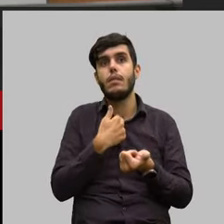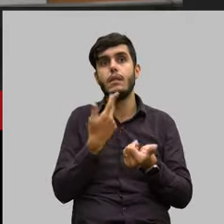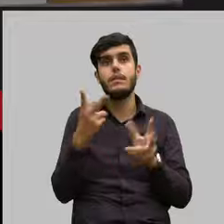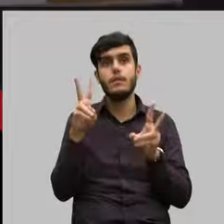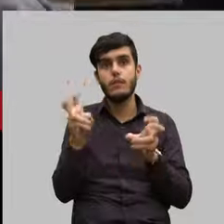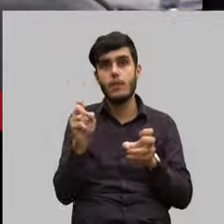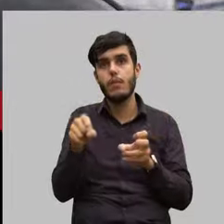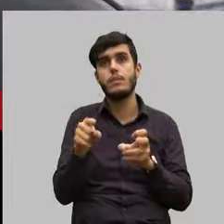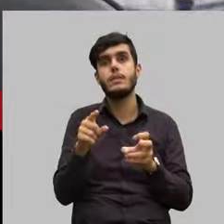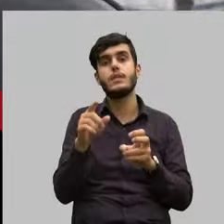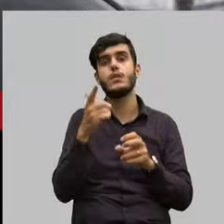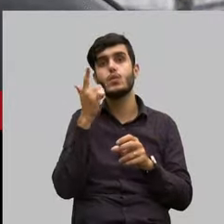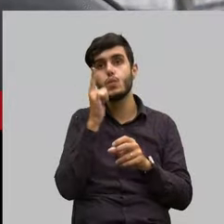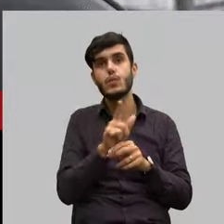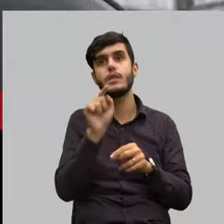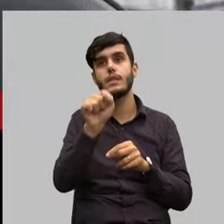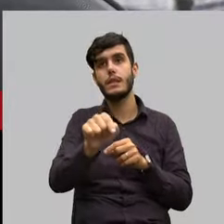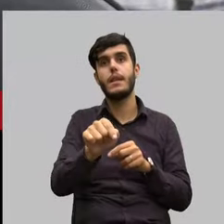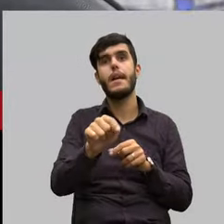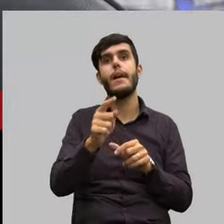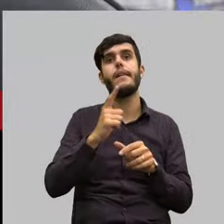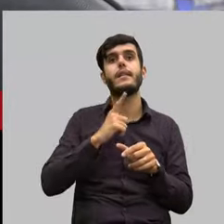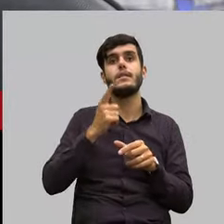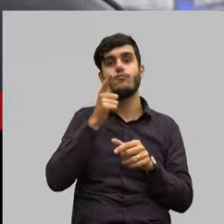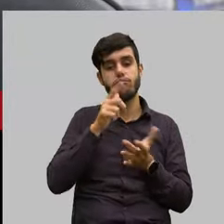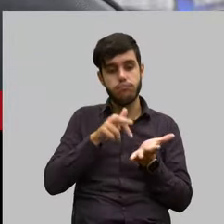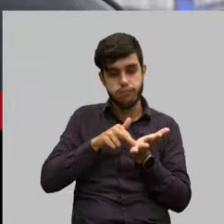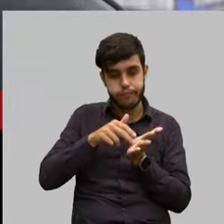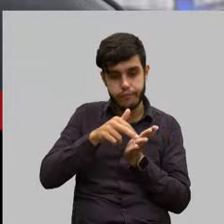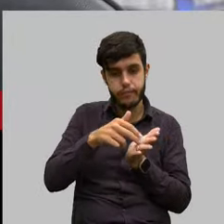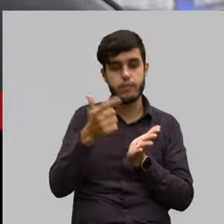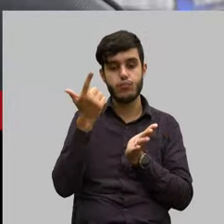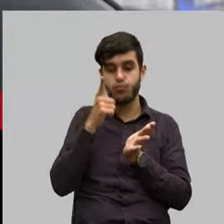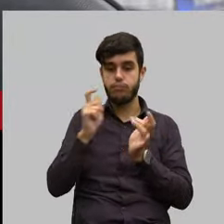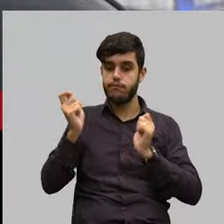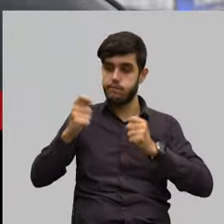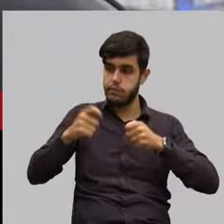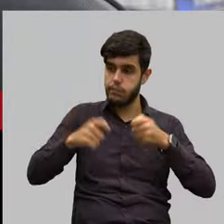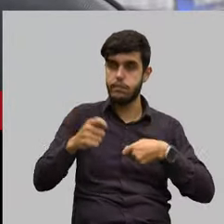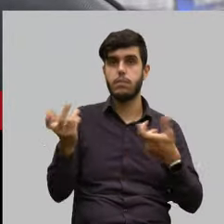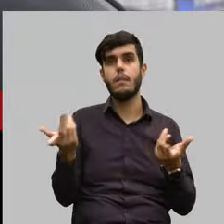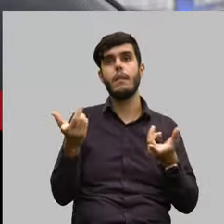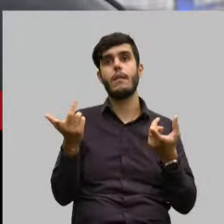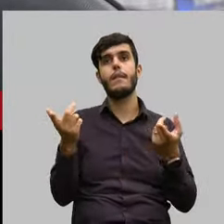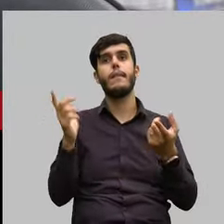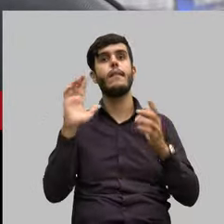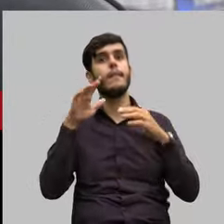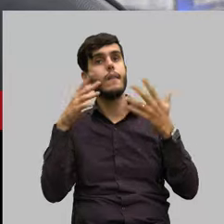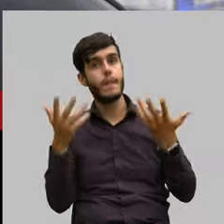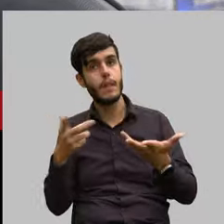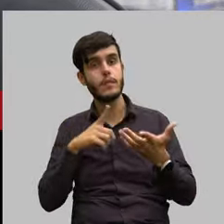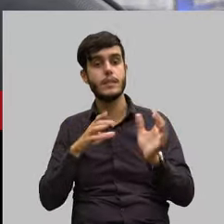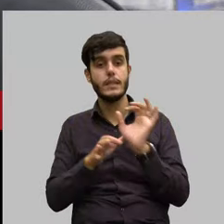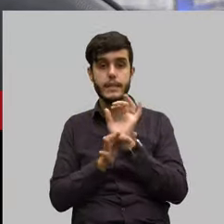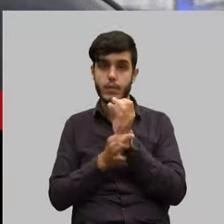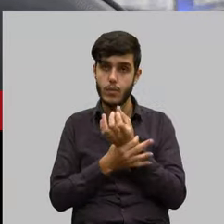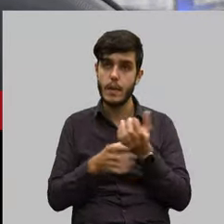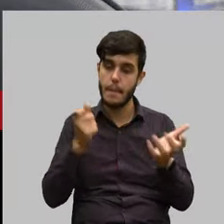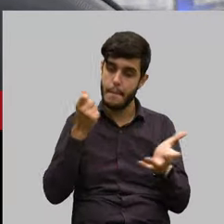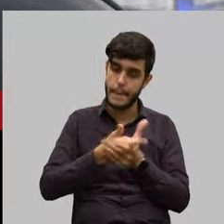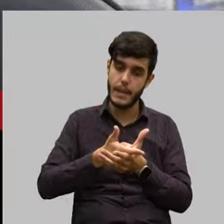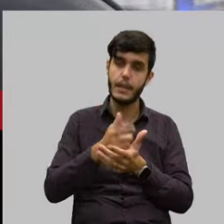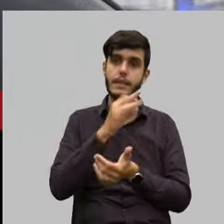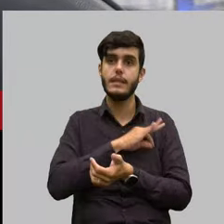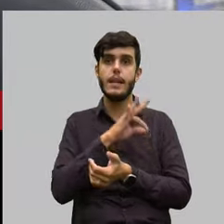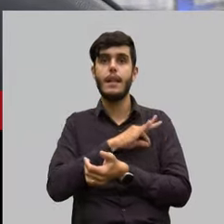gente tem que conseguir dar os passos que a nossa perna cabe né e a gente zela muito pela segurança do pagamento do salário por isso os